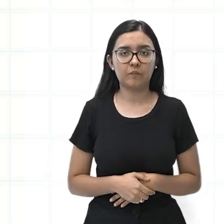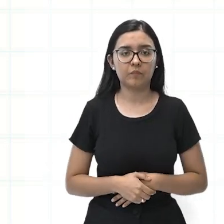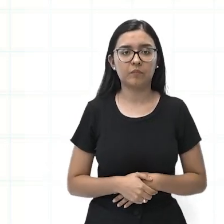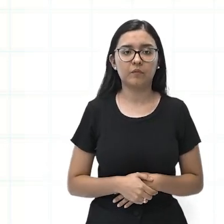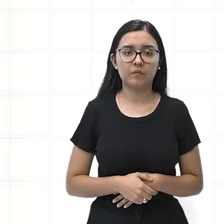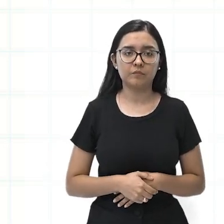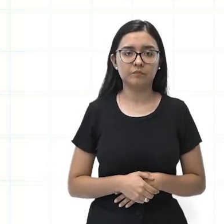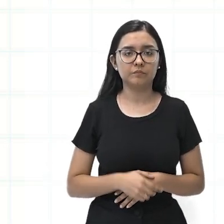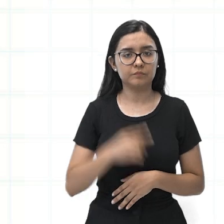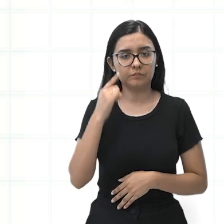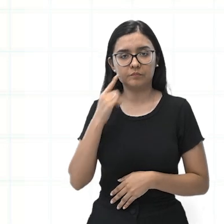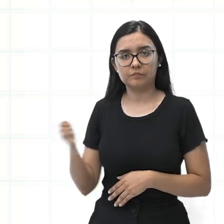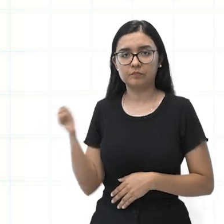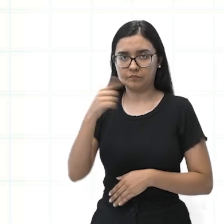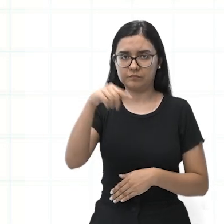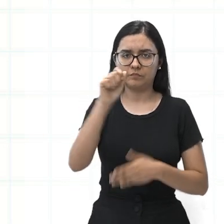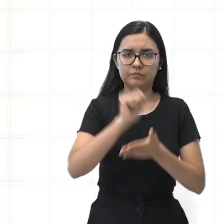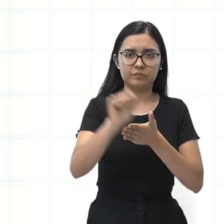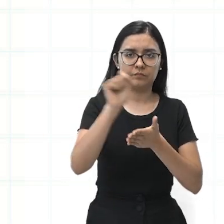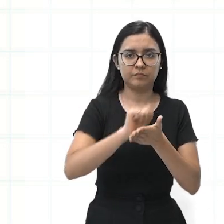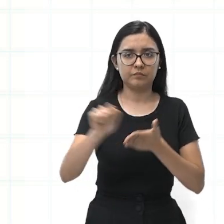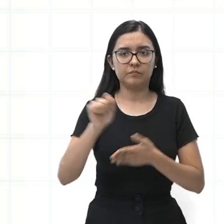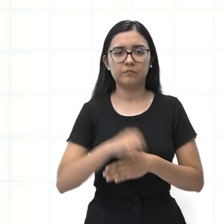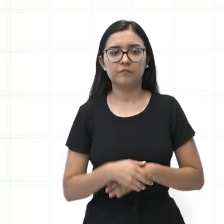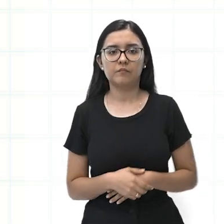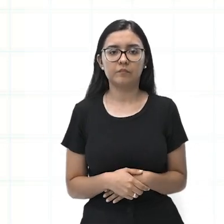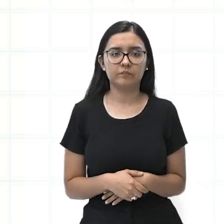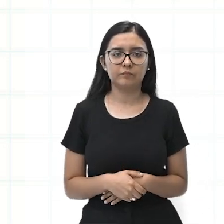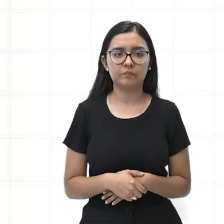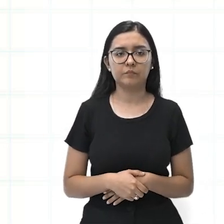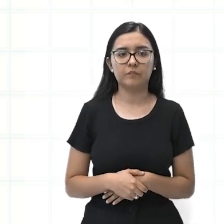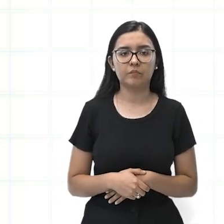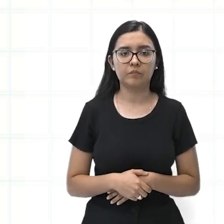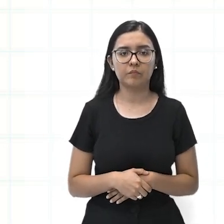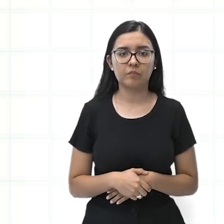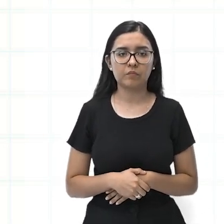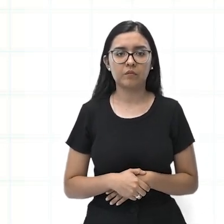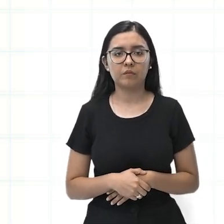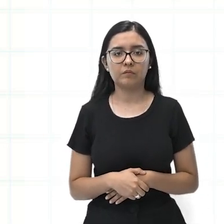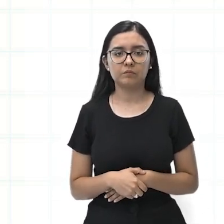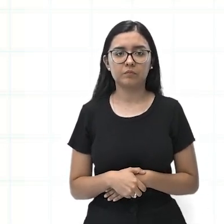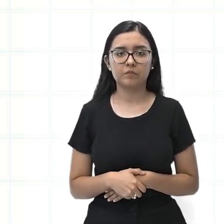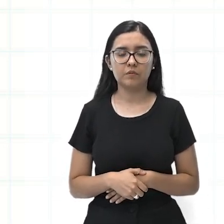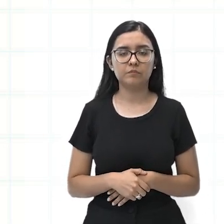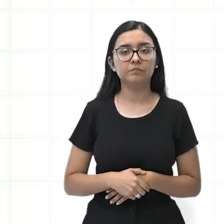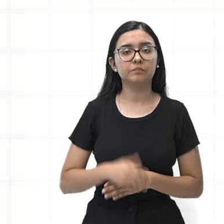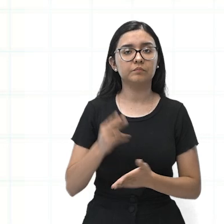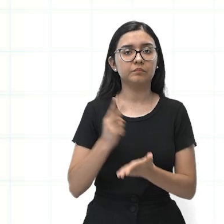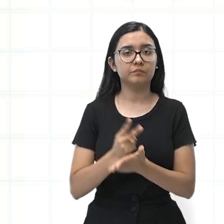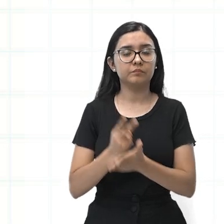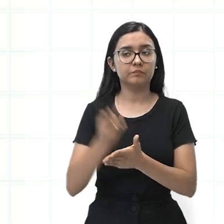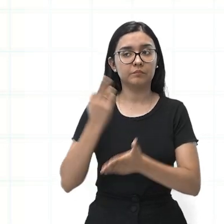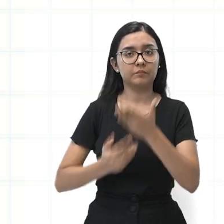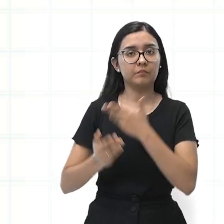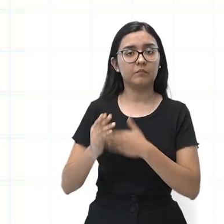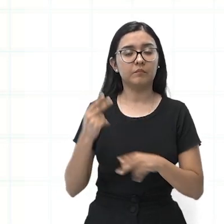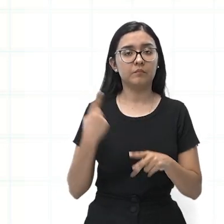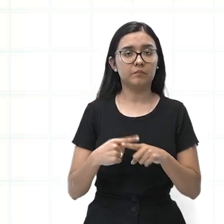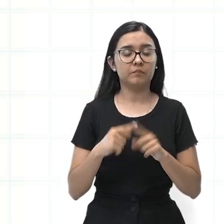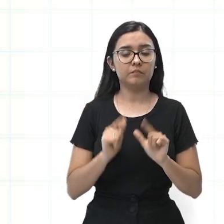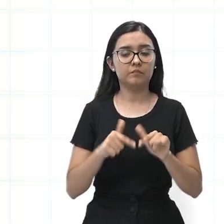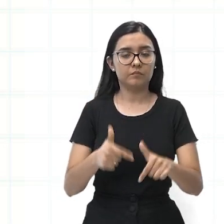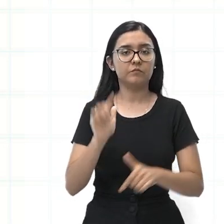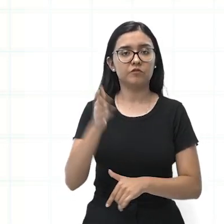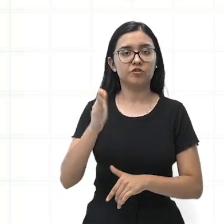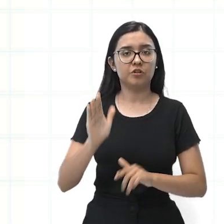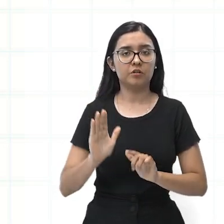Eu nasci. Anotem aí, tá? A palavrinha was born é nascer, mas sempre no passado, porque essa ação já aconteceu, né? Todo